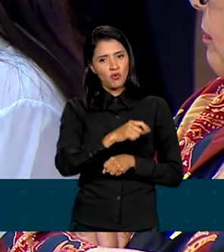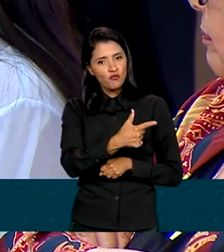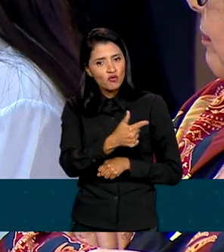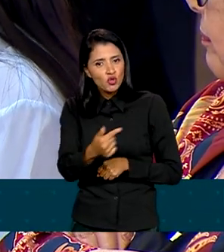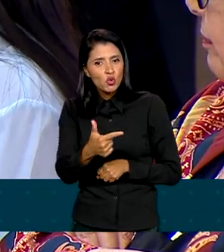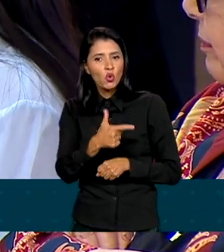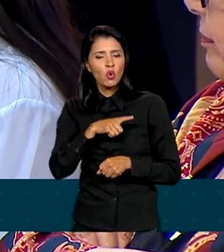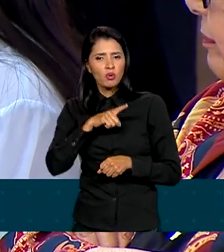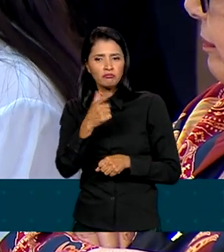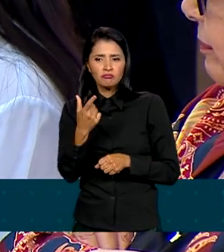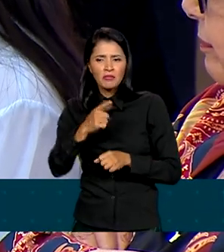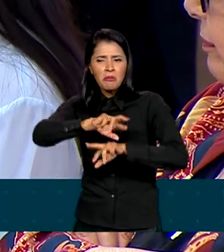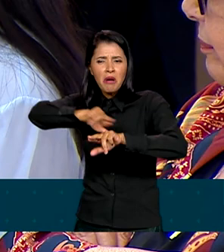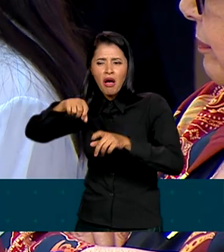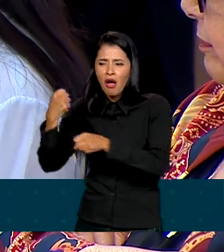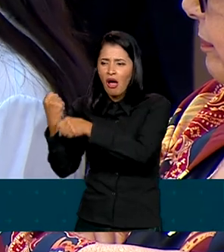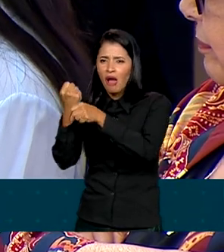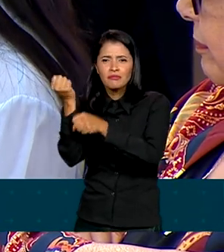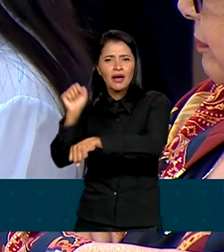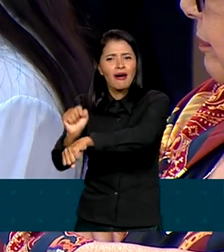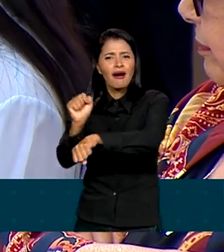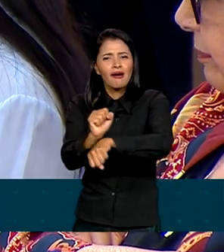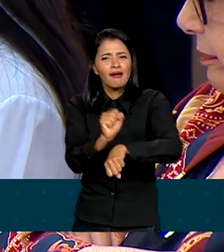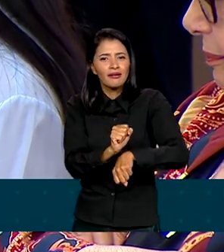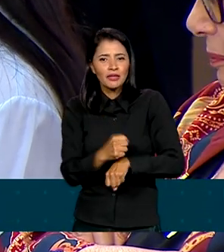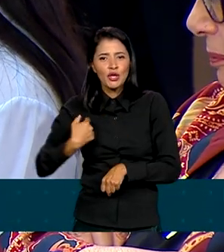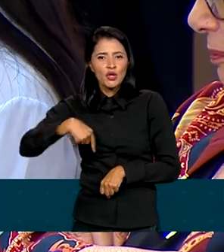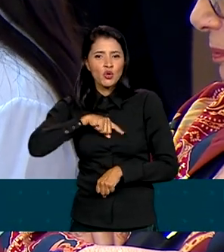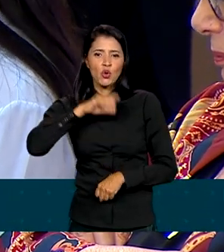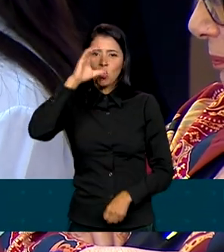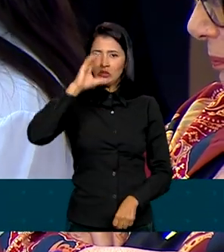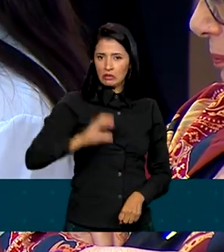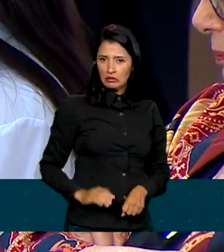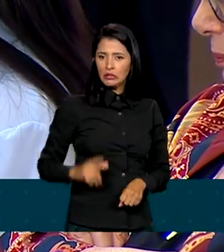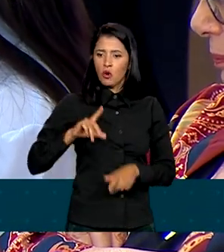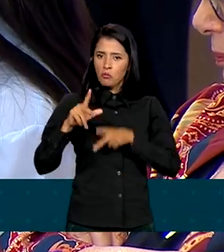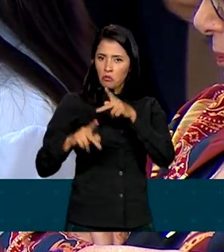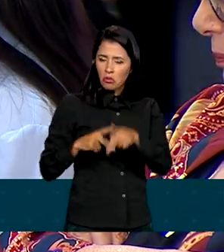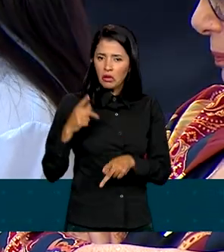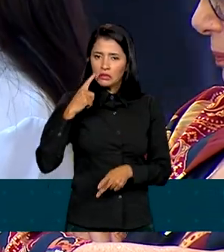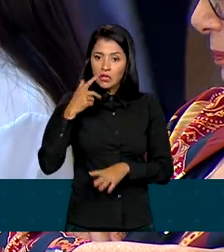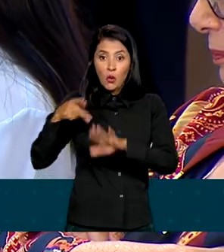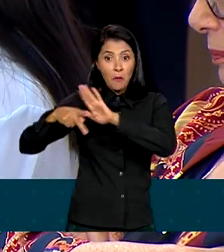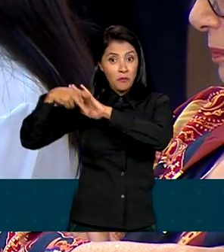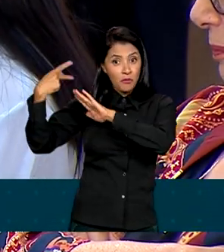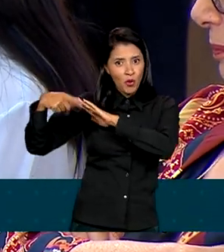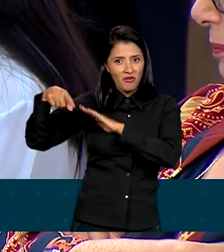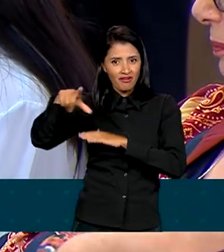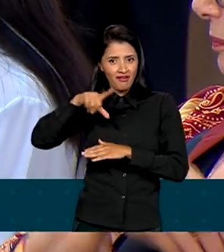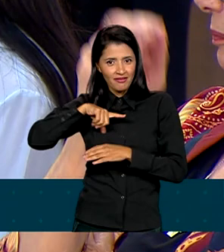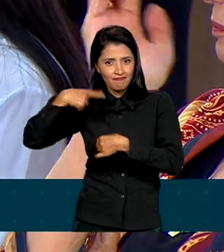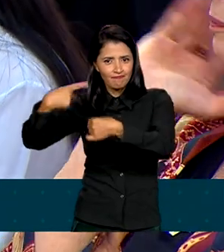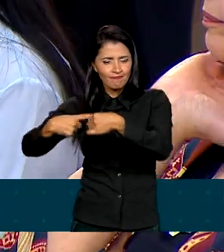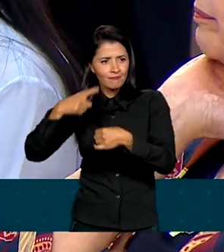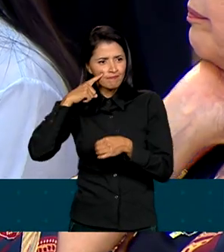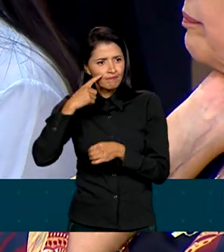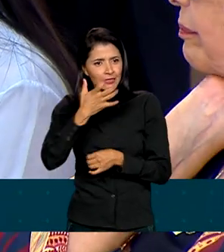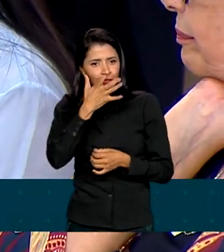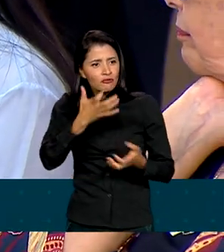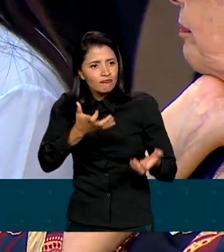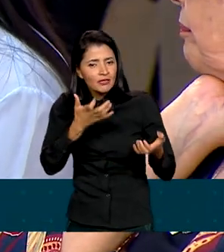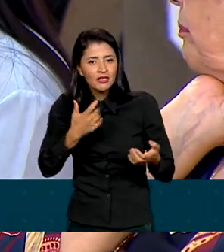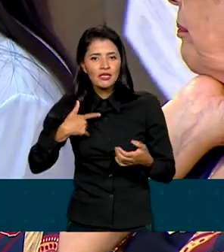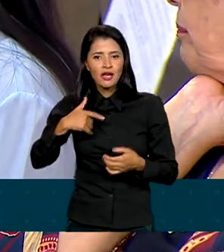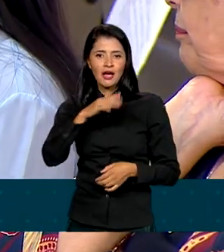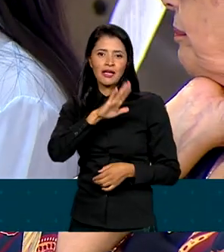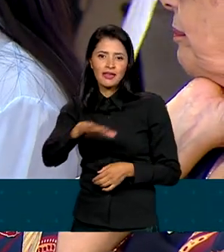Quantas obras paralisadas que nós, enquanto cidadãos e população de Serra Talhada, sonhávamos em ver nossas